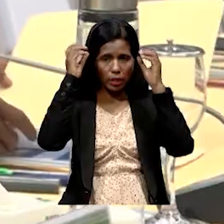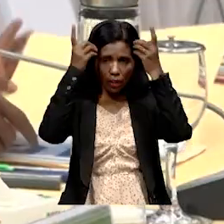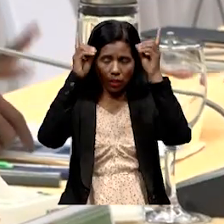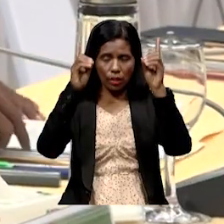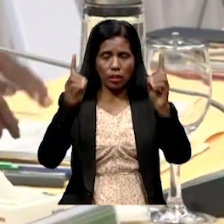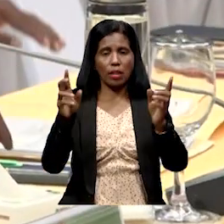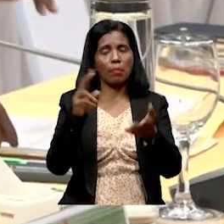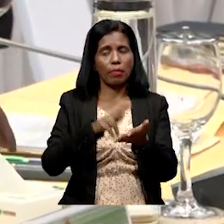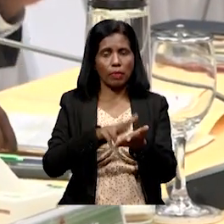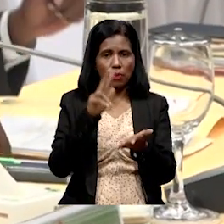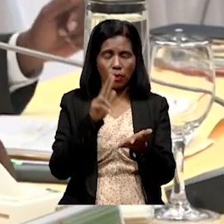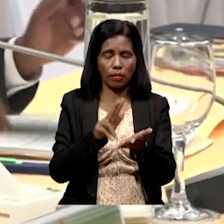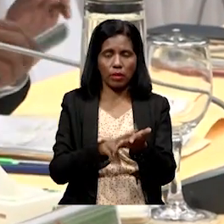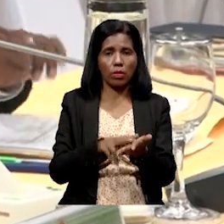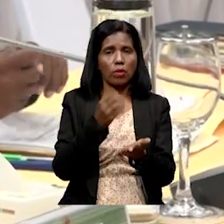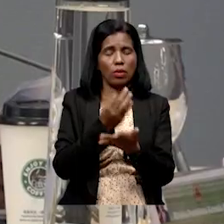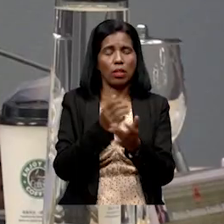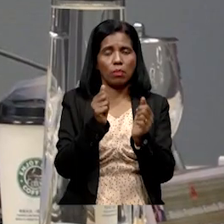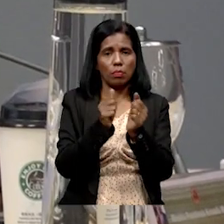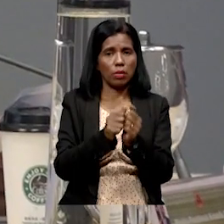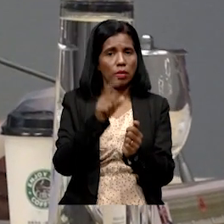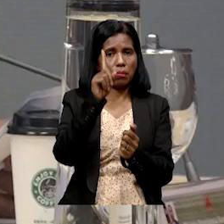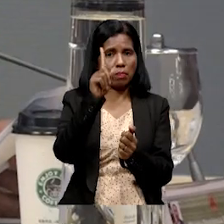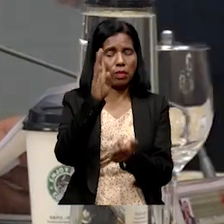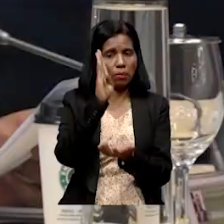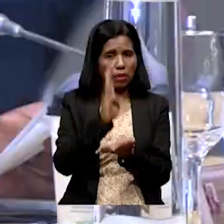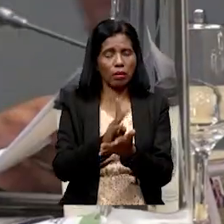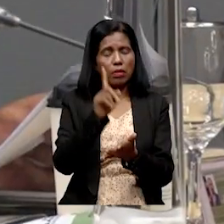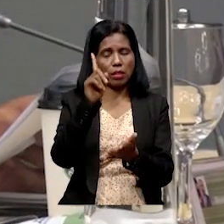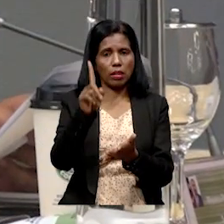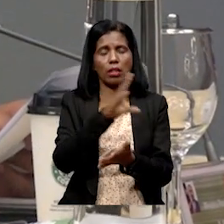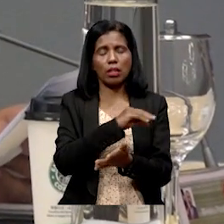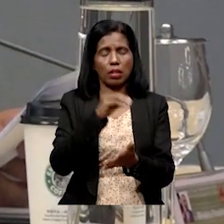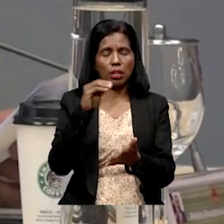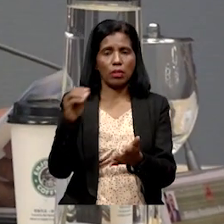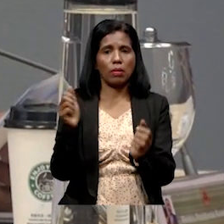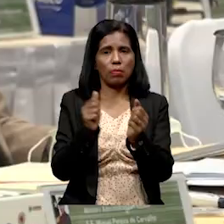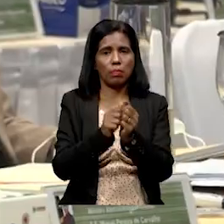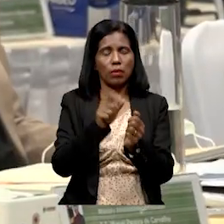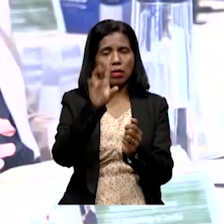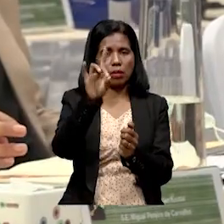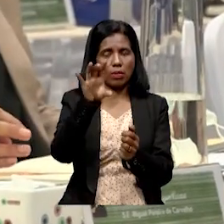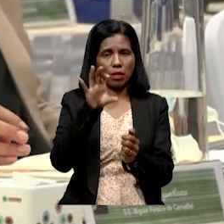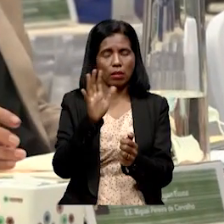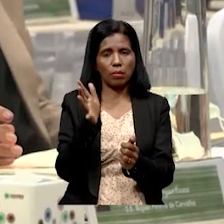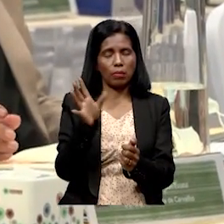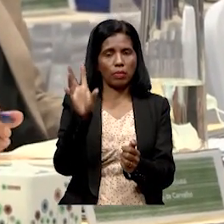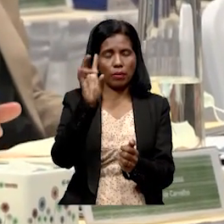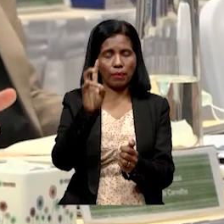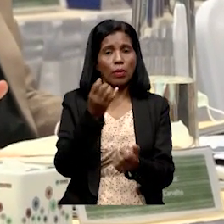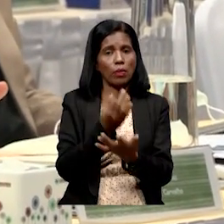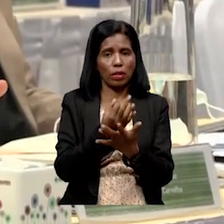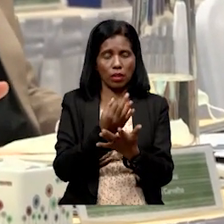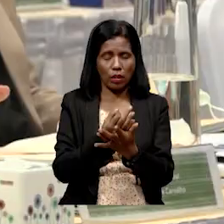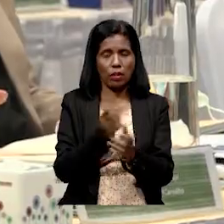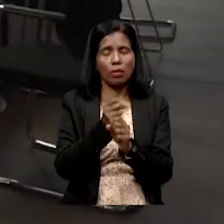retificativo hamutuk bilhão ida tokon atu sidaron resensia rihun atus valu limanu resing hitu. Orsamentu retifikativu ne atu finansia